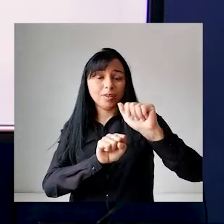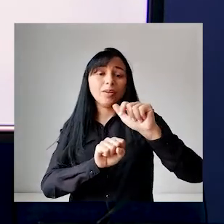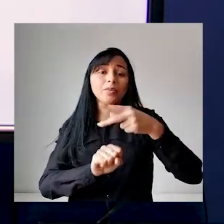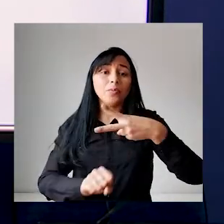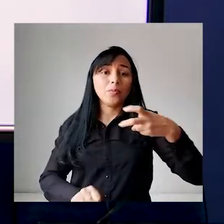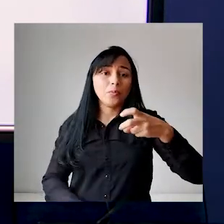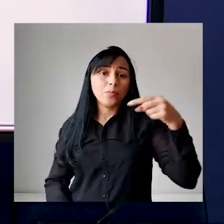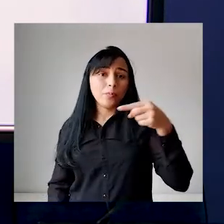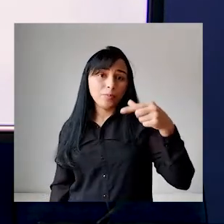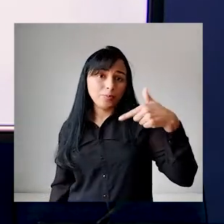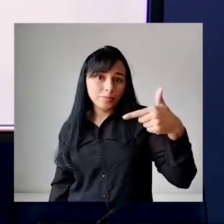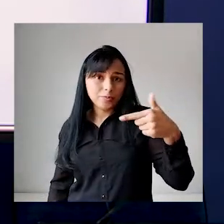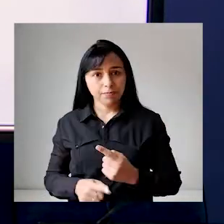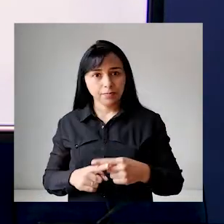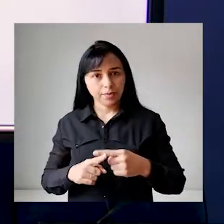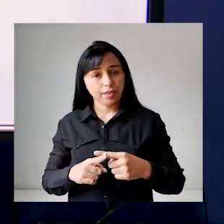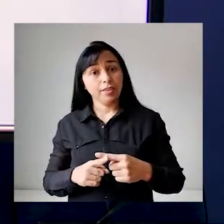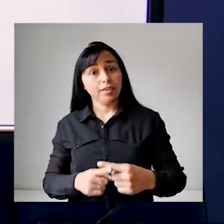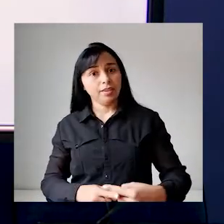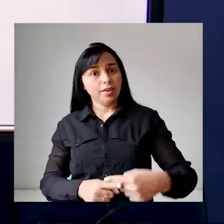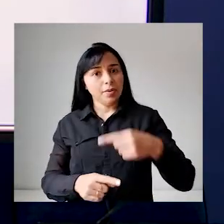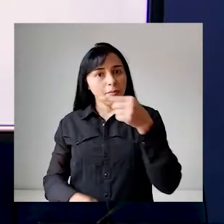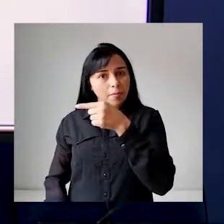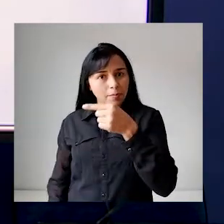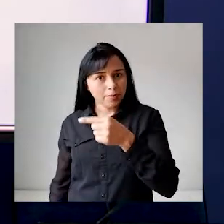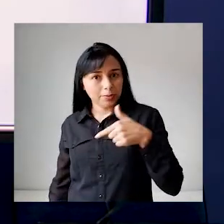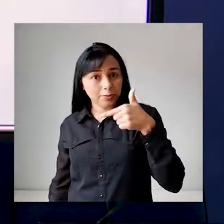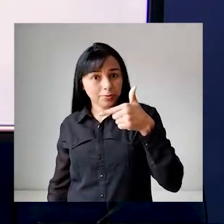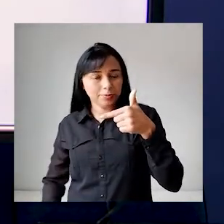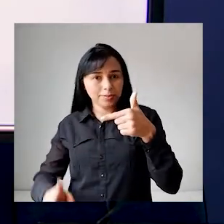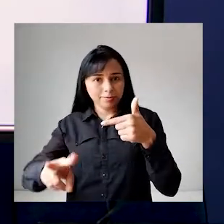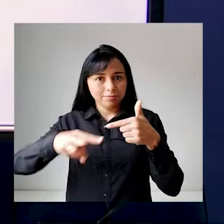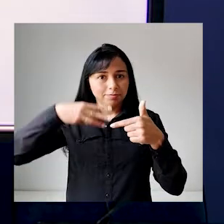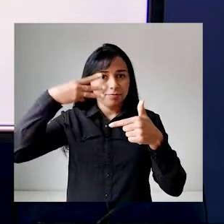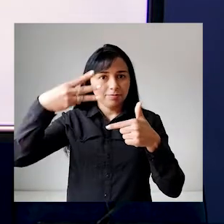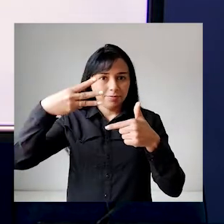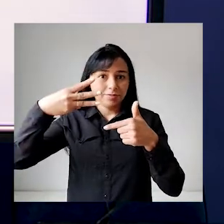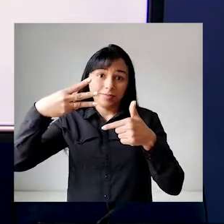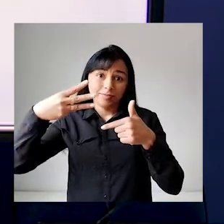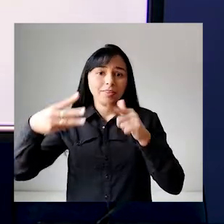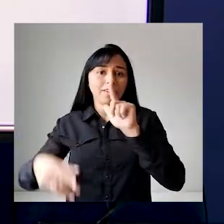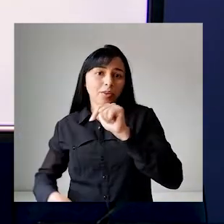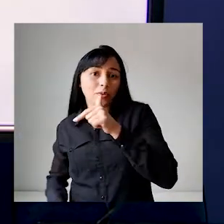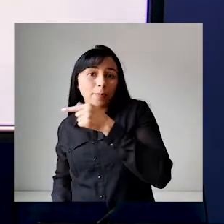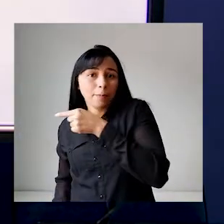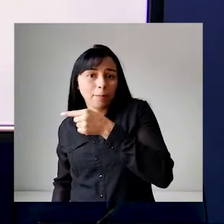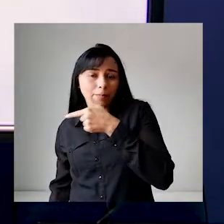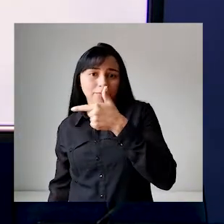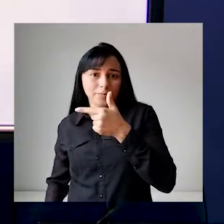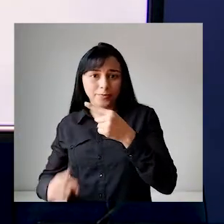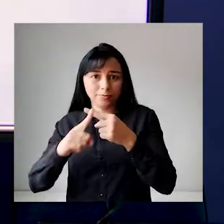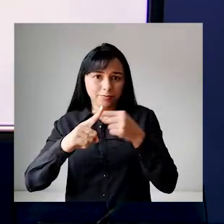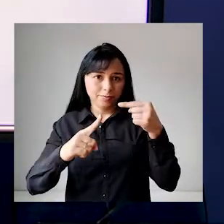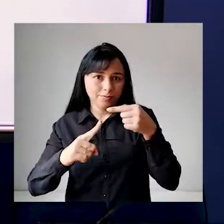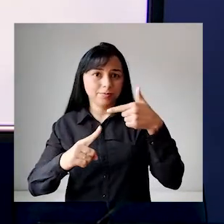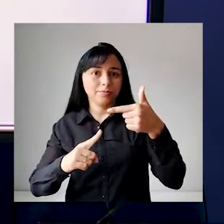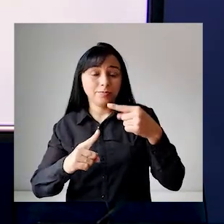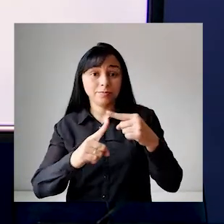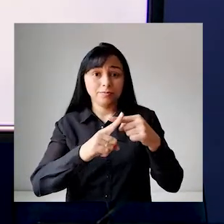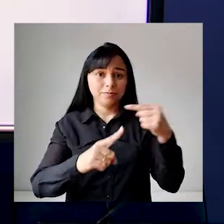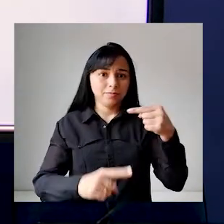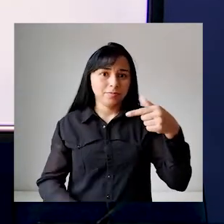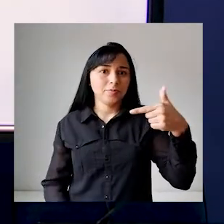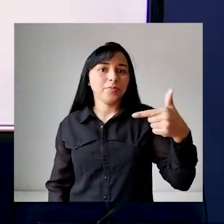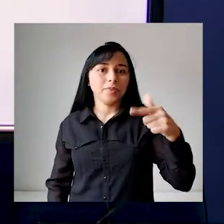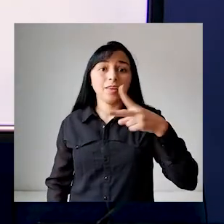a menos 2, pois menos 2 elevado à terceira, menos 2 vezes menos 2 vezes menos 2